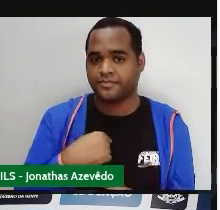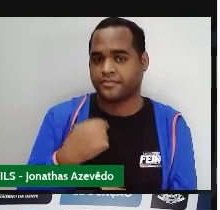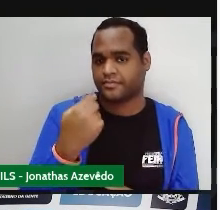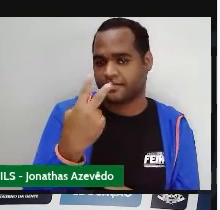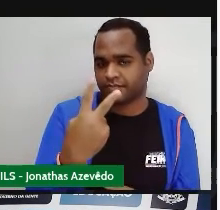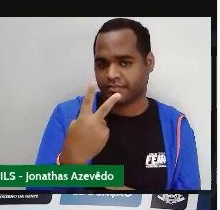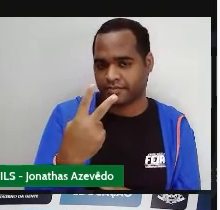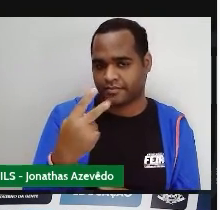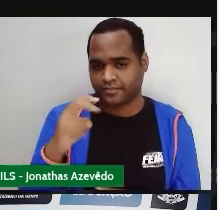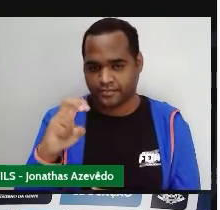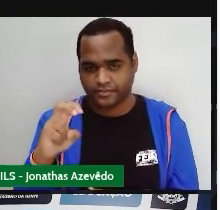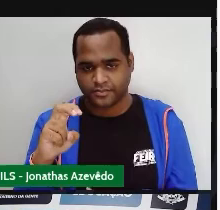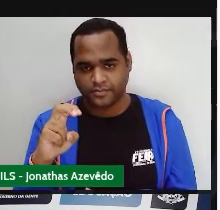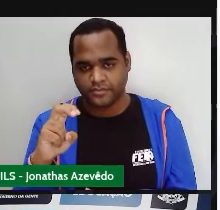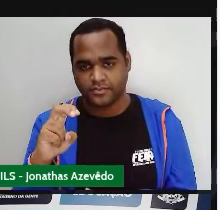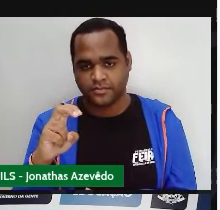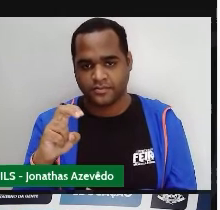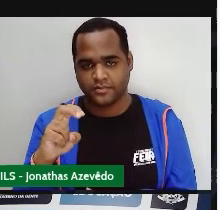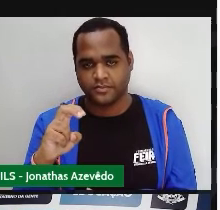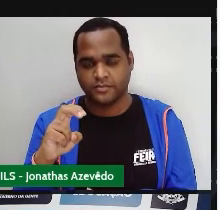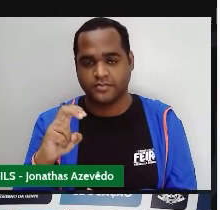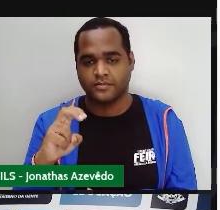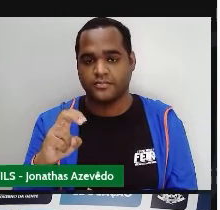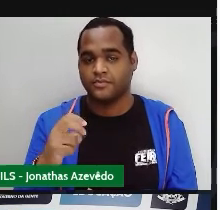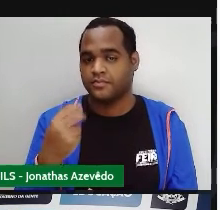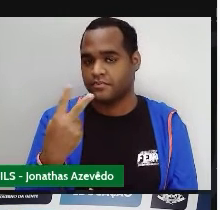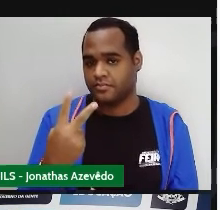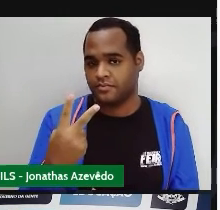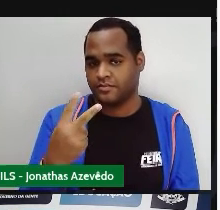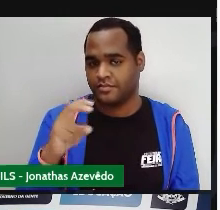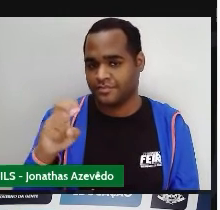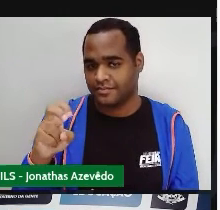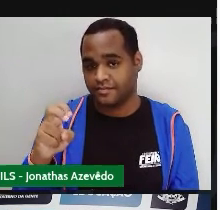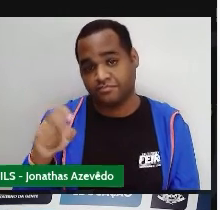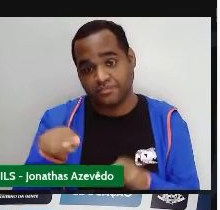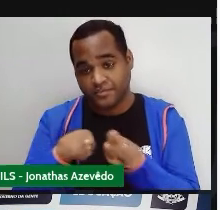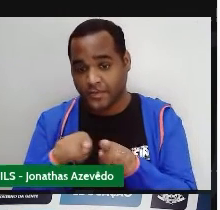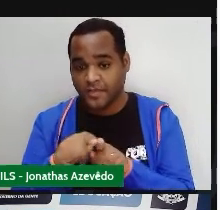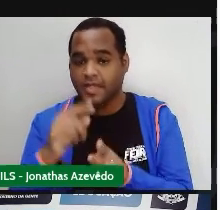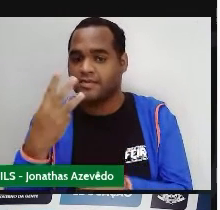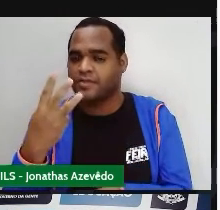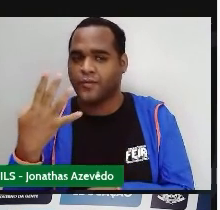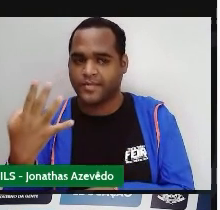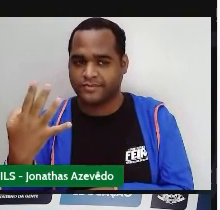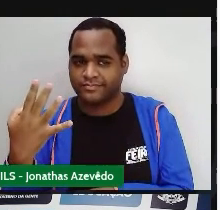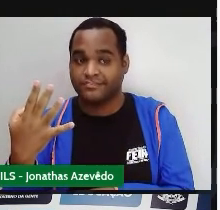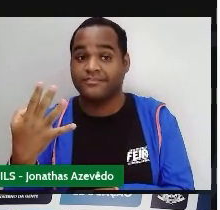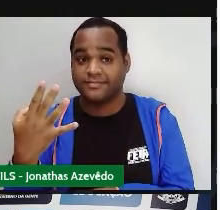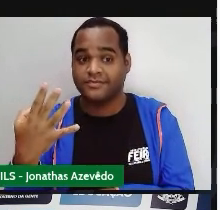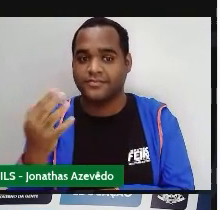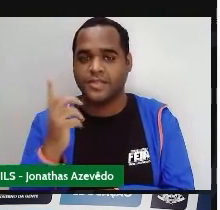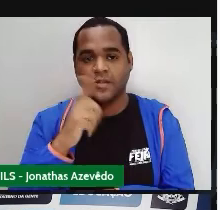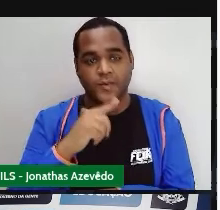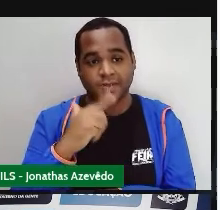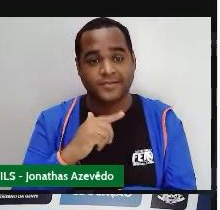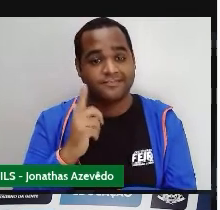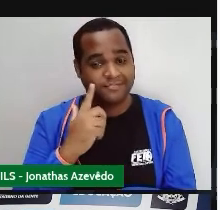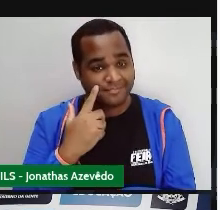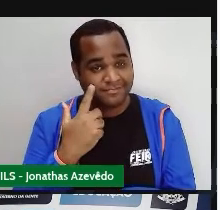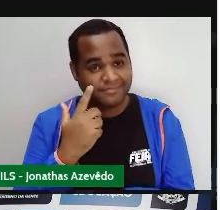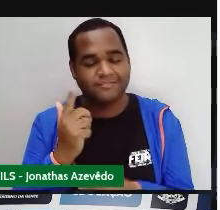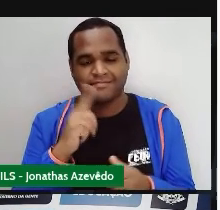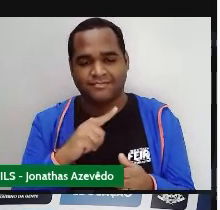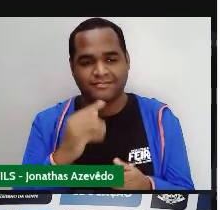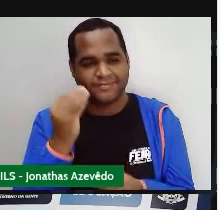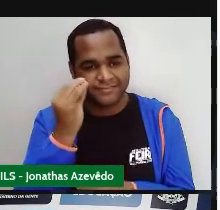5 é só resta para nós a opção do três e quatro que a gente já sabe que funciona na primeira equação